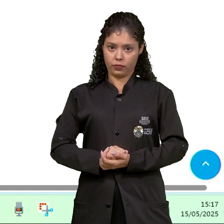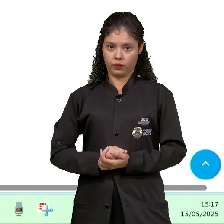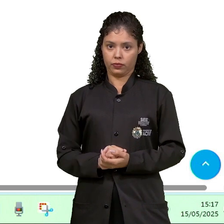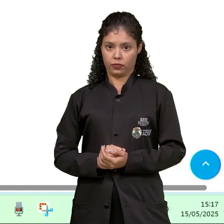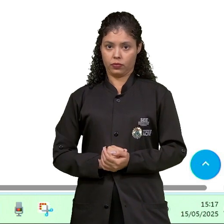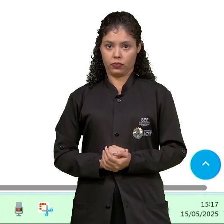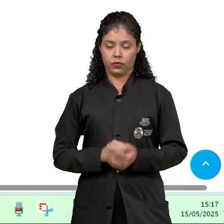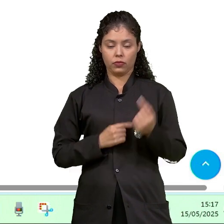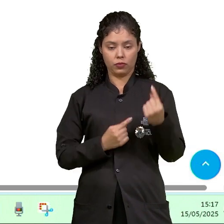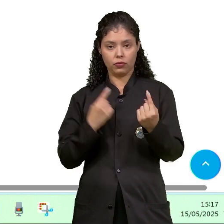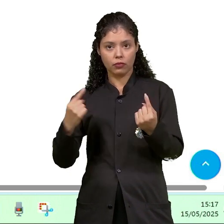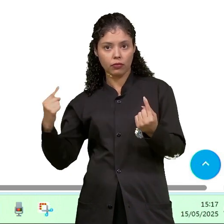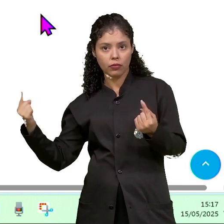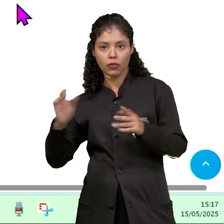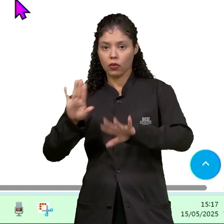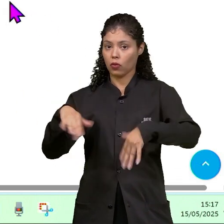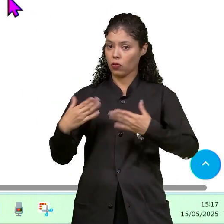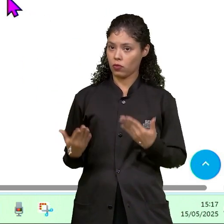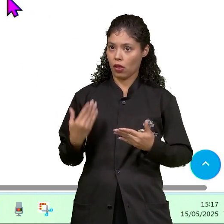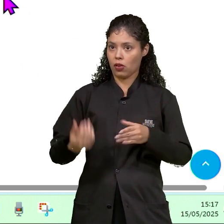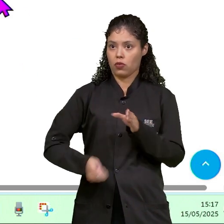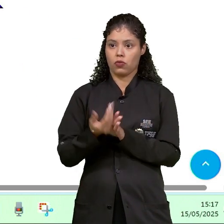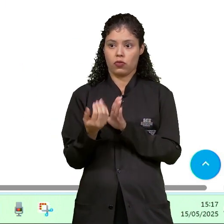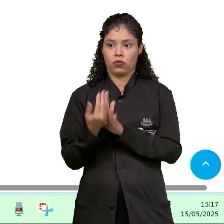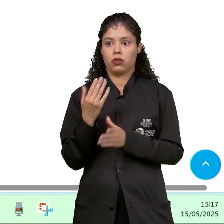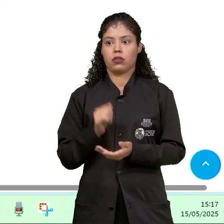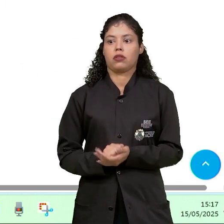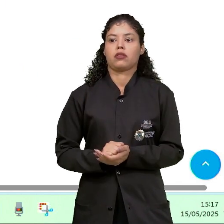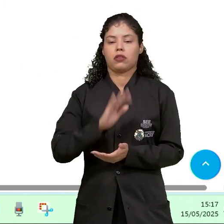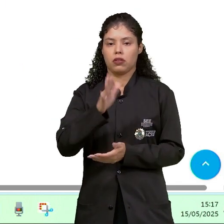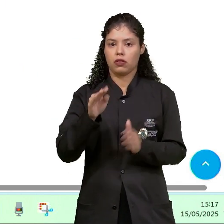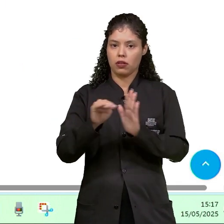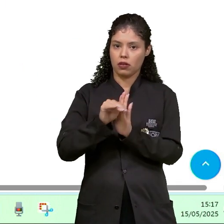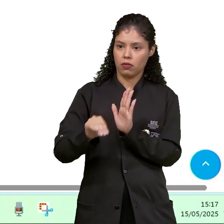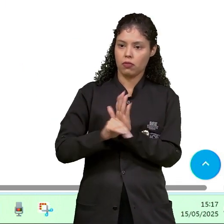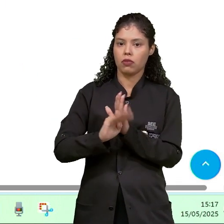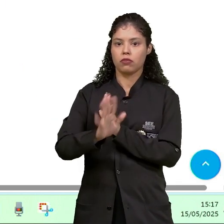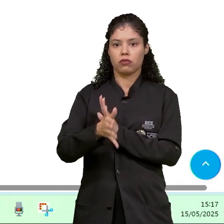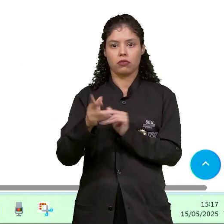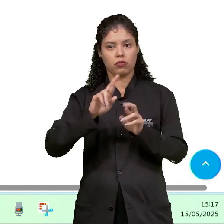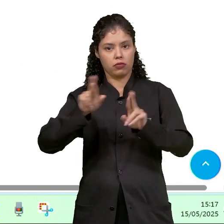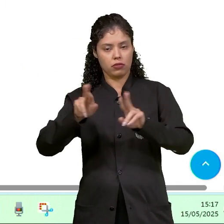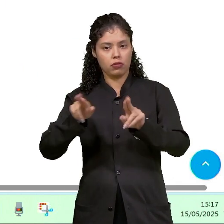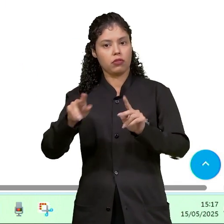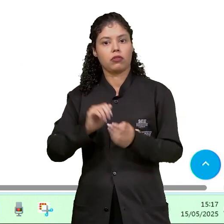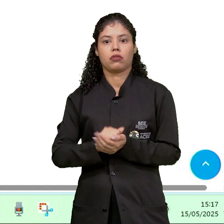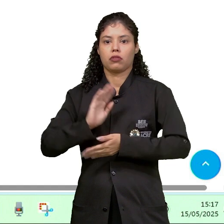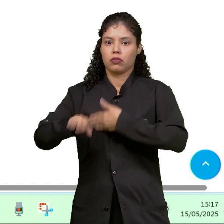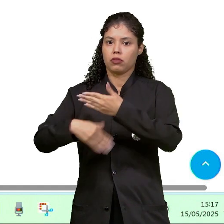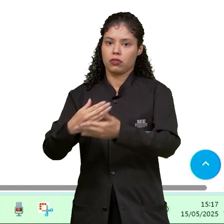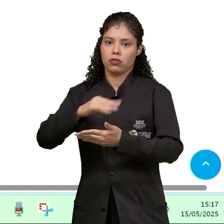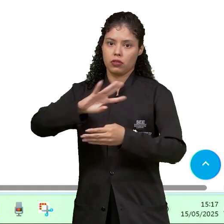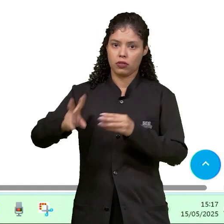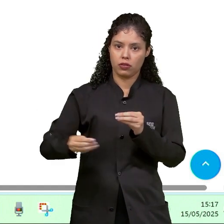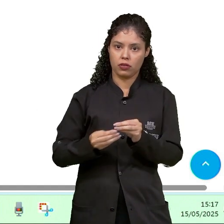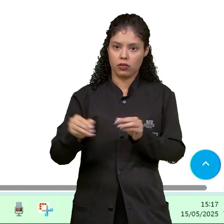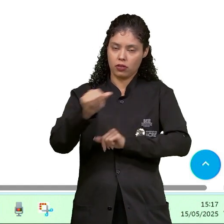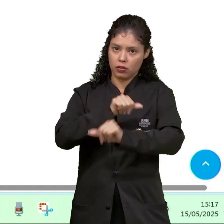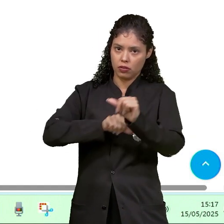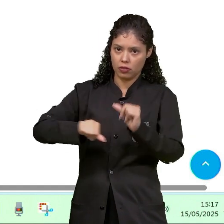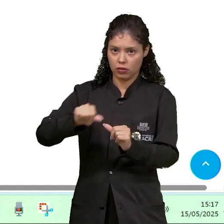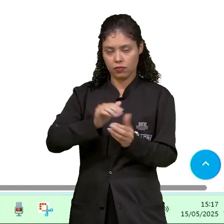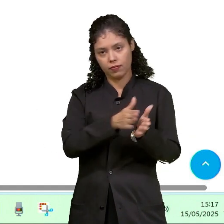por tipo de grupo de processo que foi criado. Aqui embaixo já é diferente. Aqui temos, ó, processos com tramitação no período, ou seja, processos